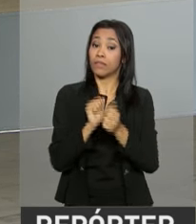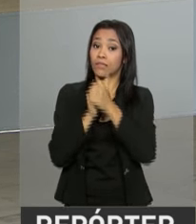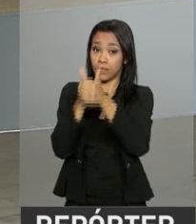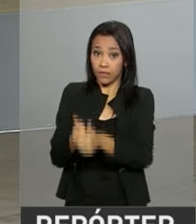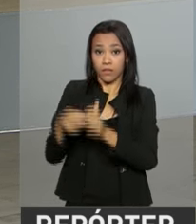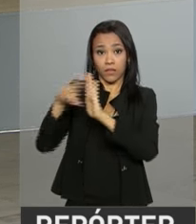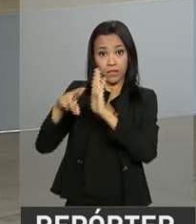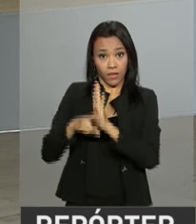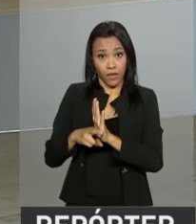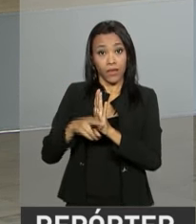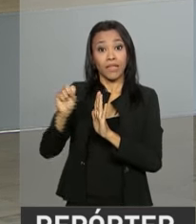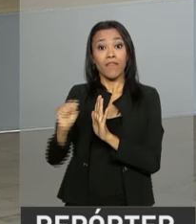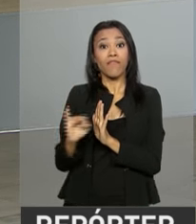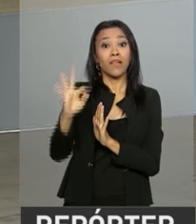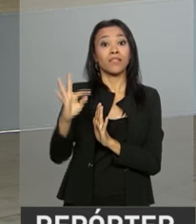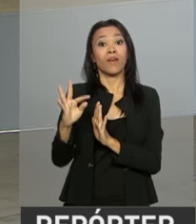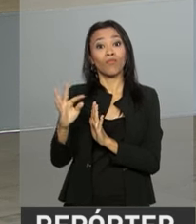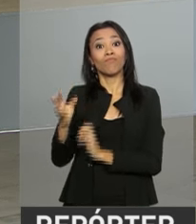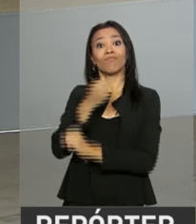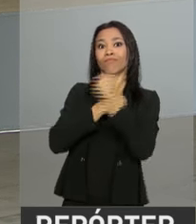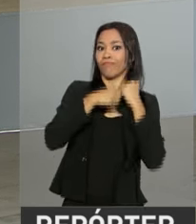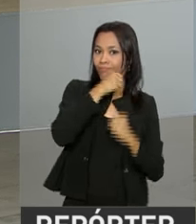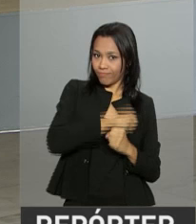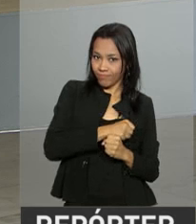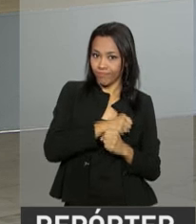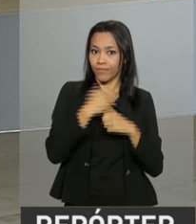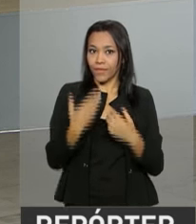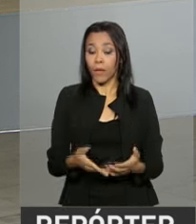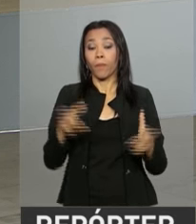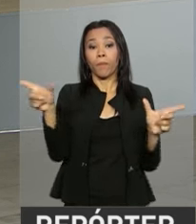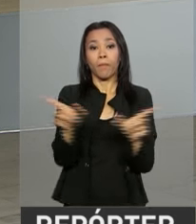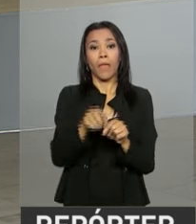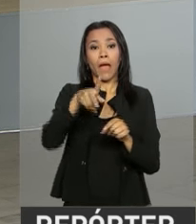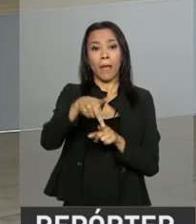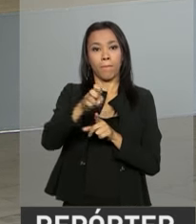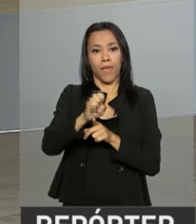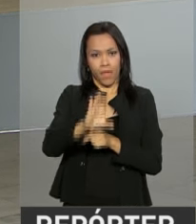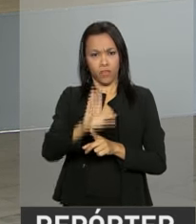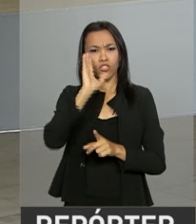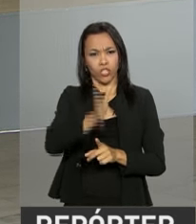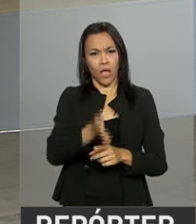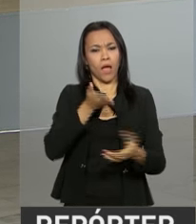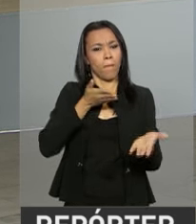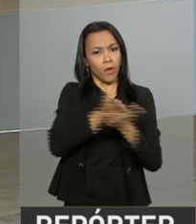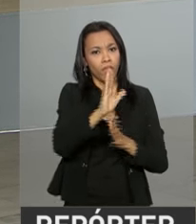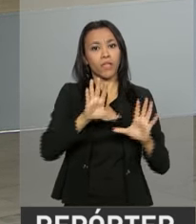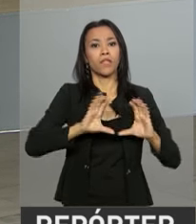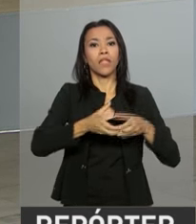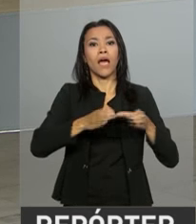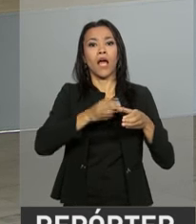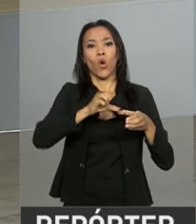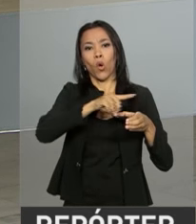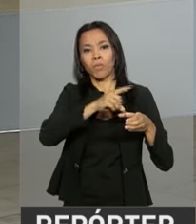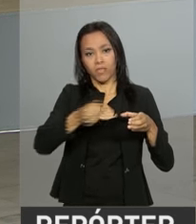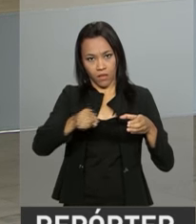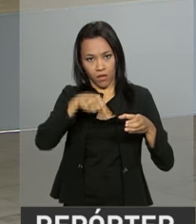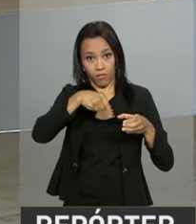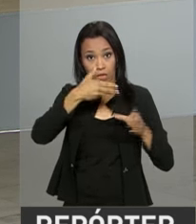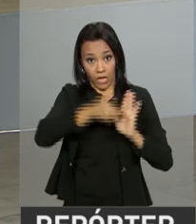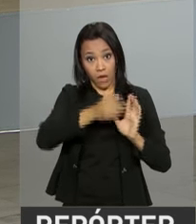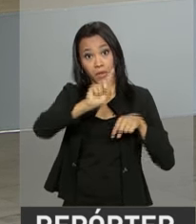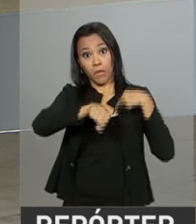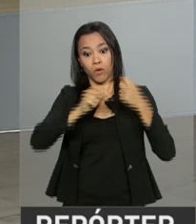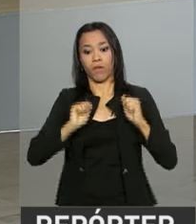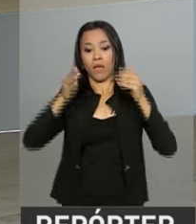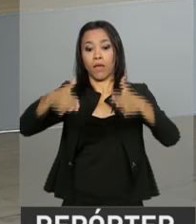a inflação do ano anterior. A PEC foi aprovada na comissão especial da Câmara na quinta-feira e começa a ser votada no plenário da